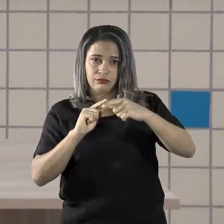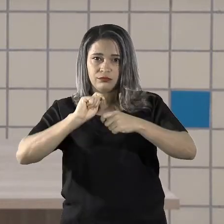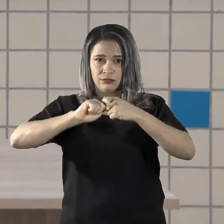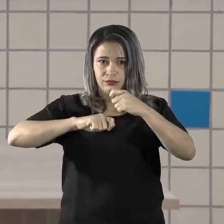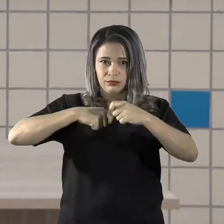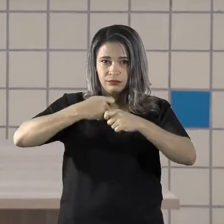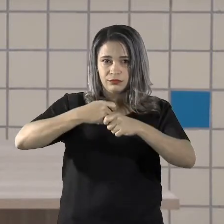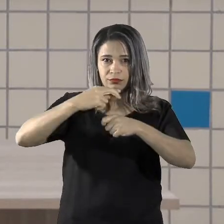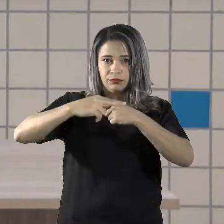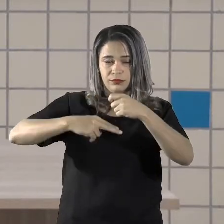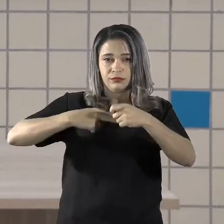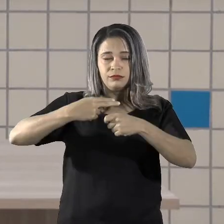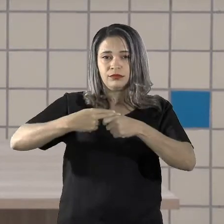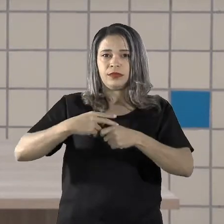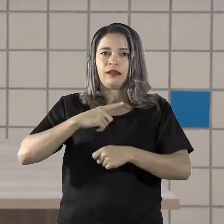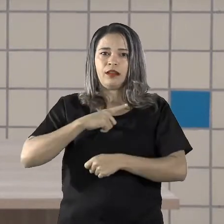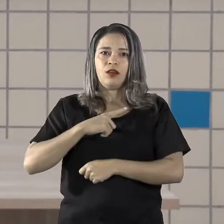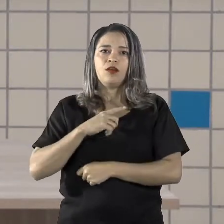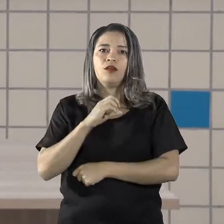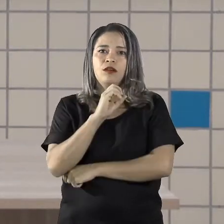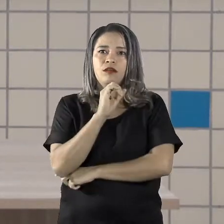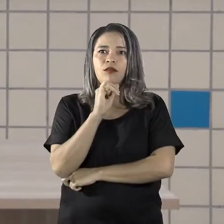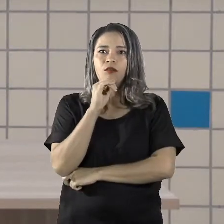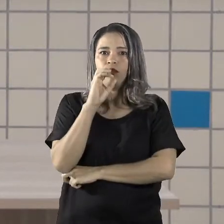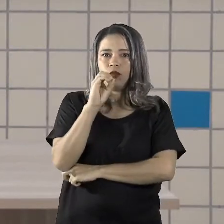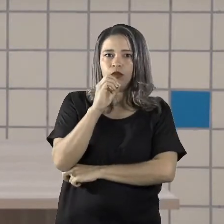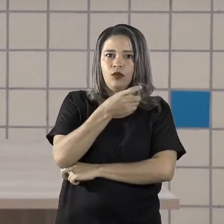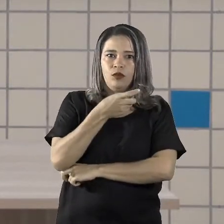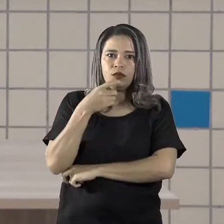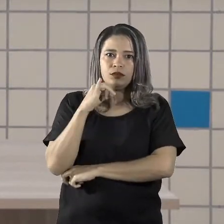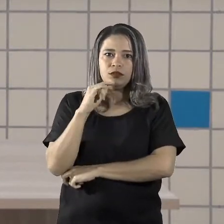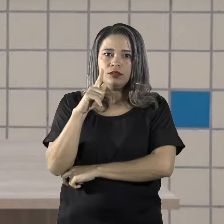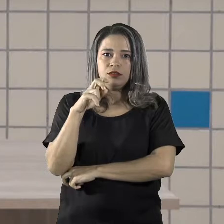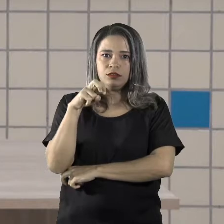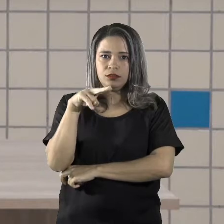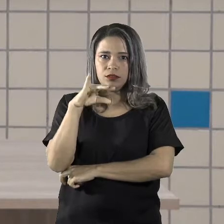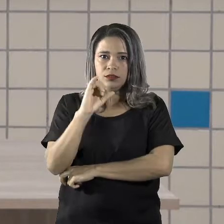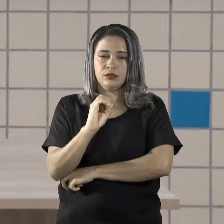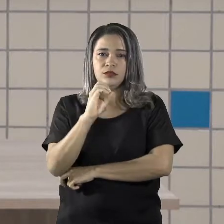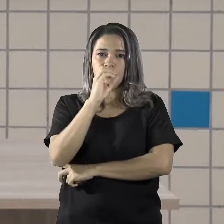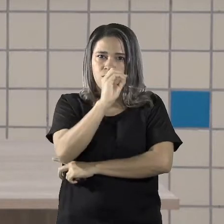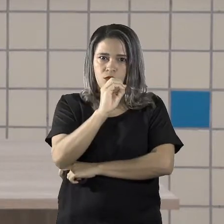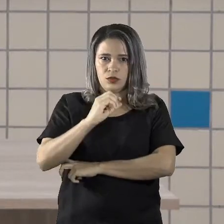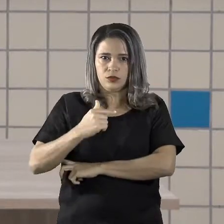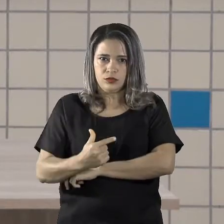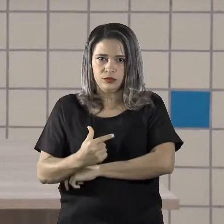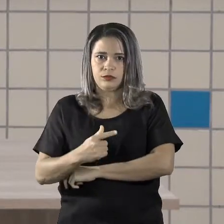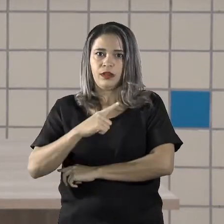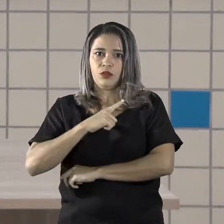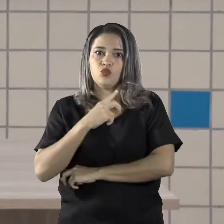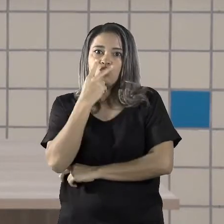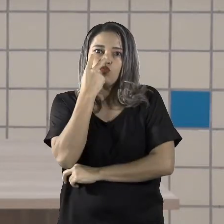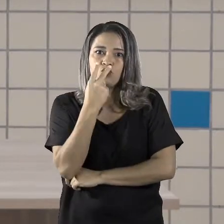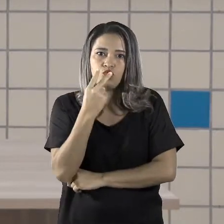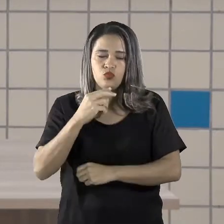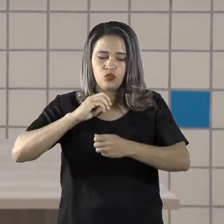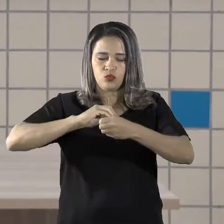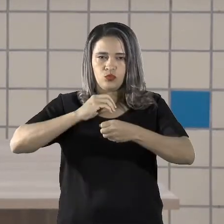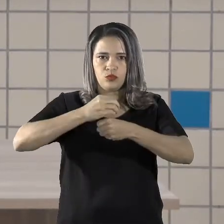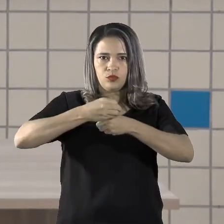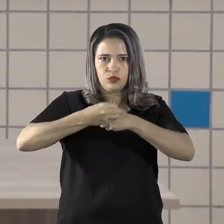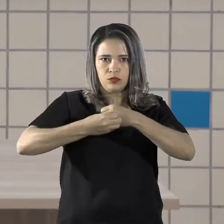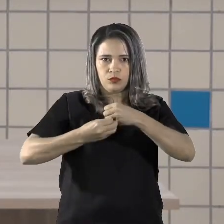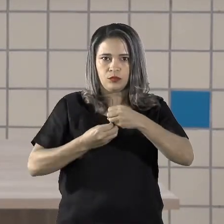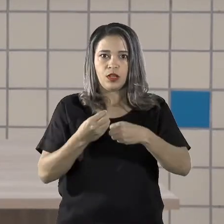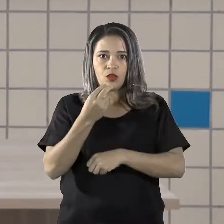ele é representado pelo O2, né? Significa que nós temos duas moléculas de oxigênio ali dentro daquela